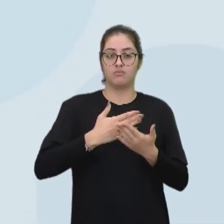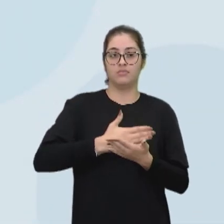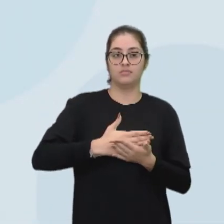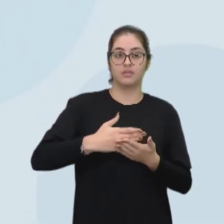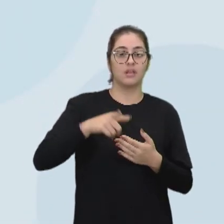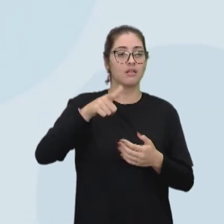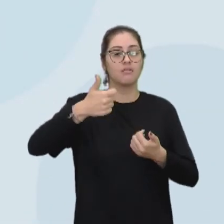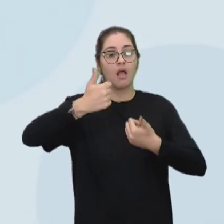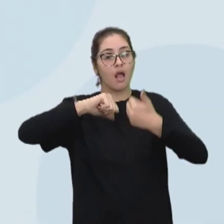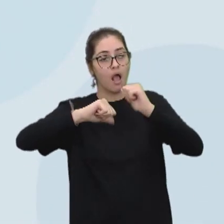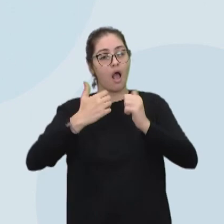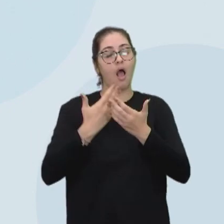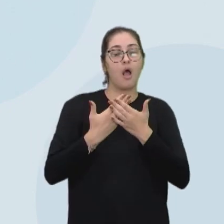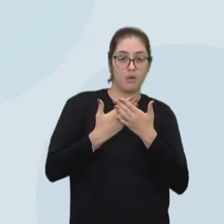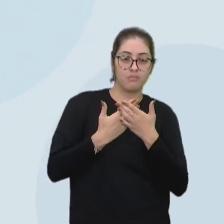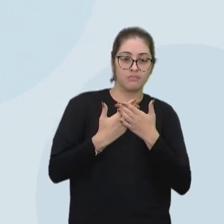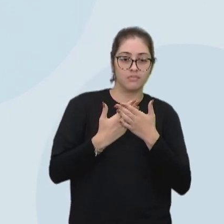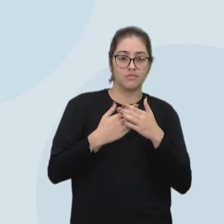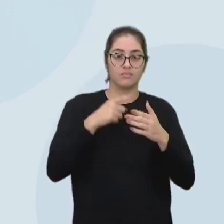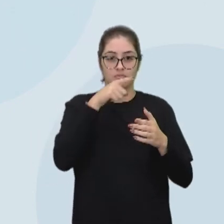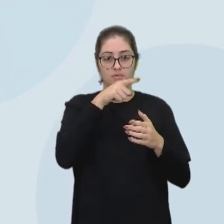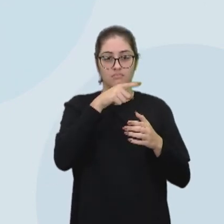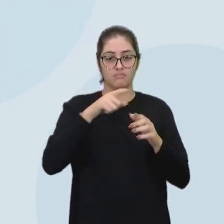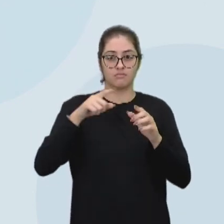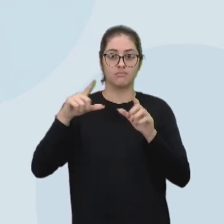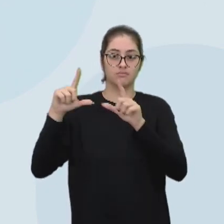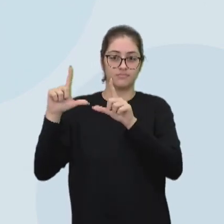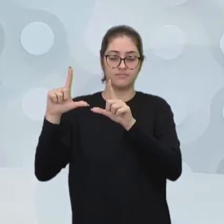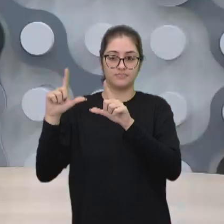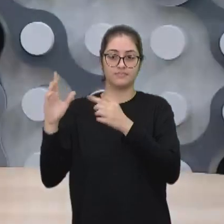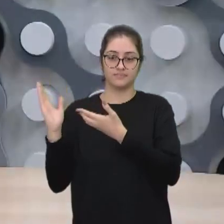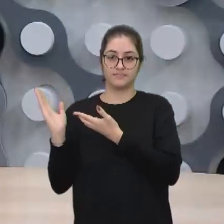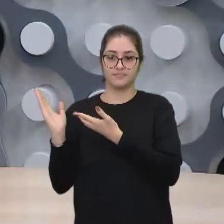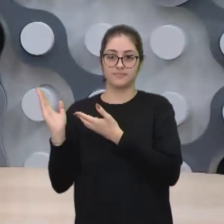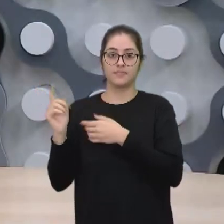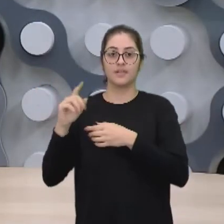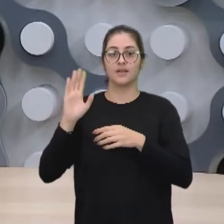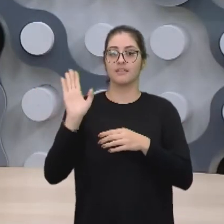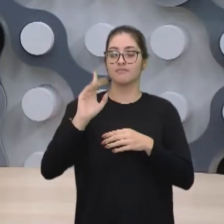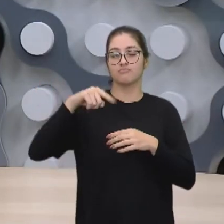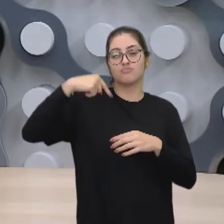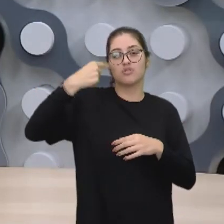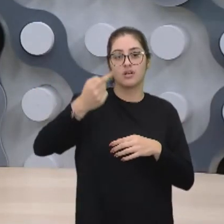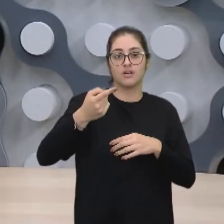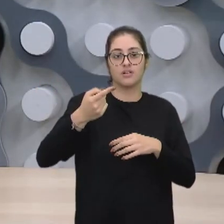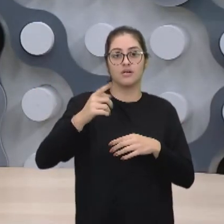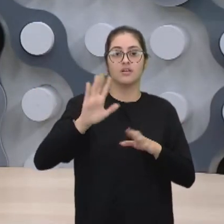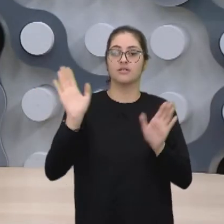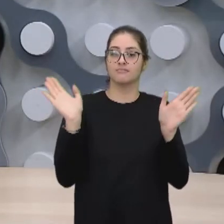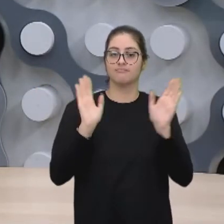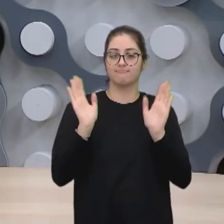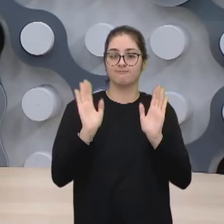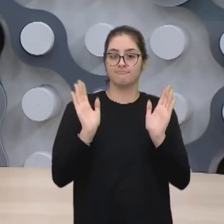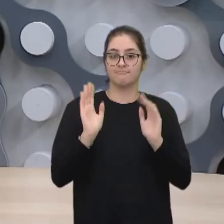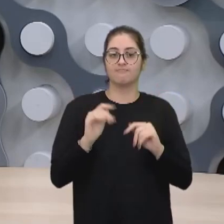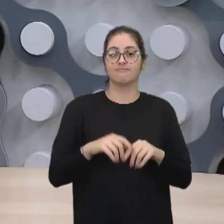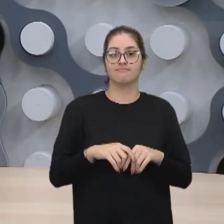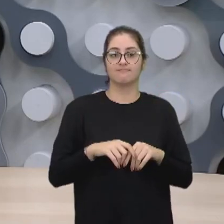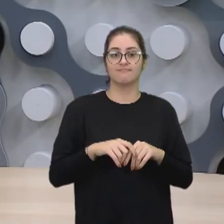esqueçam de avaliar essa aula, tá aí o QR Code, o link para vocês. Até a próxima e até mais.